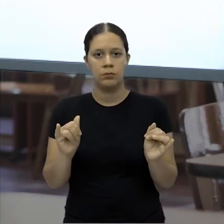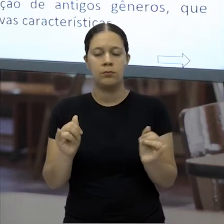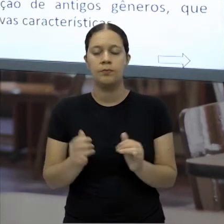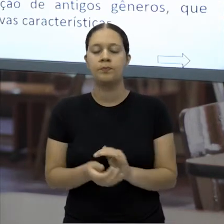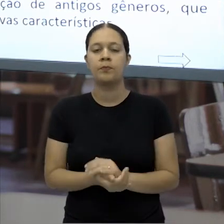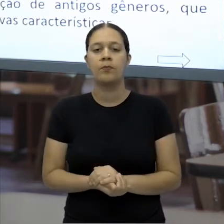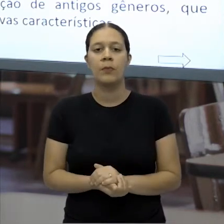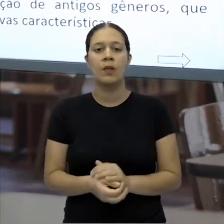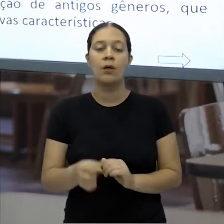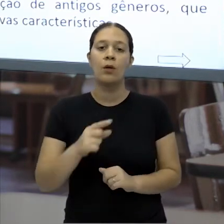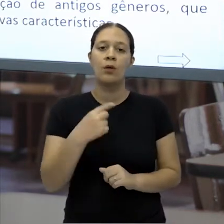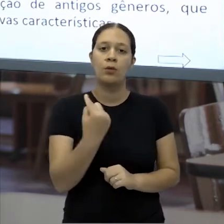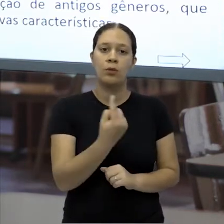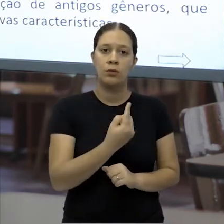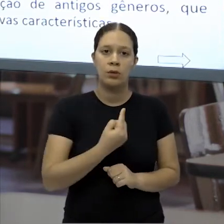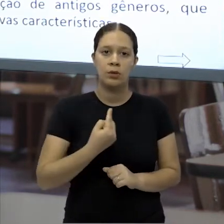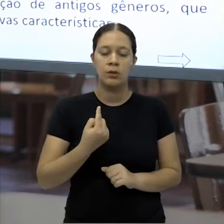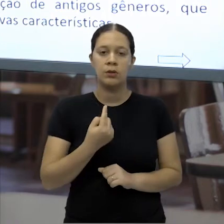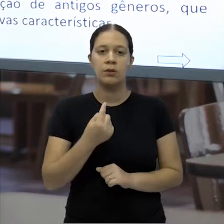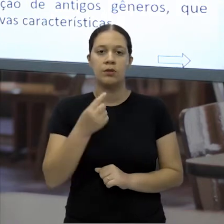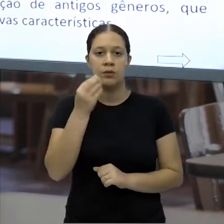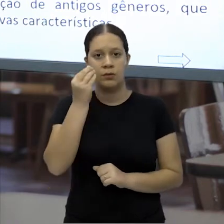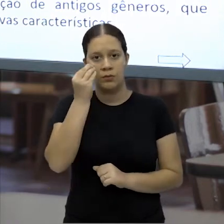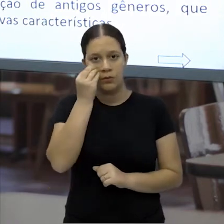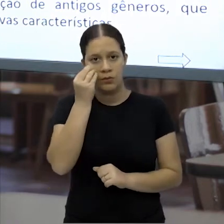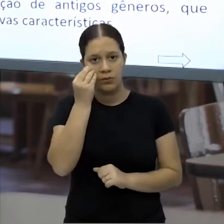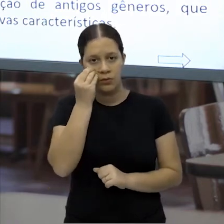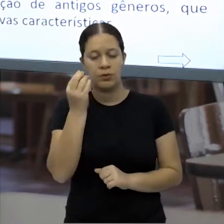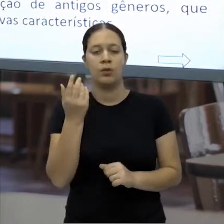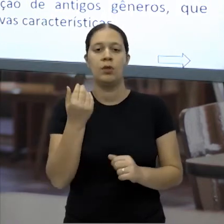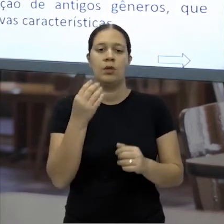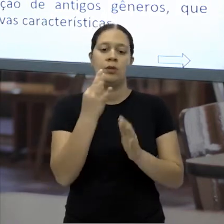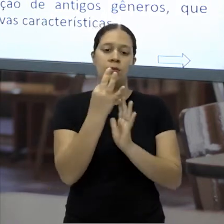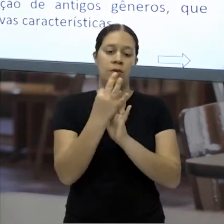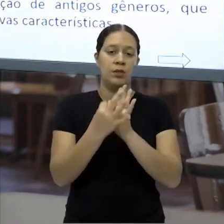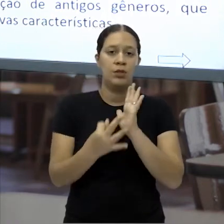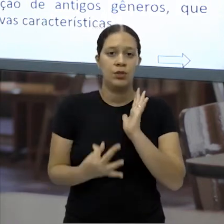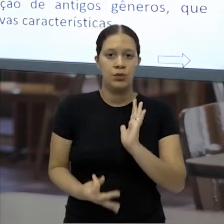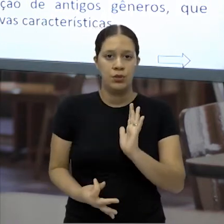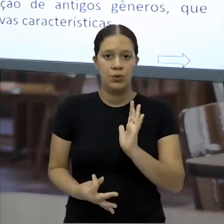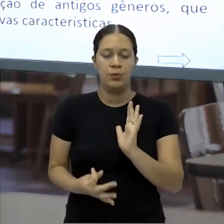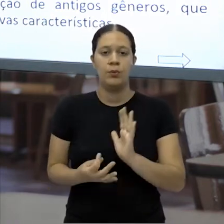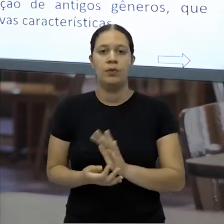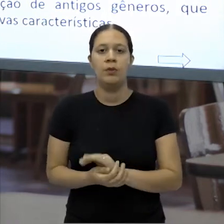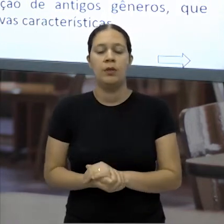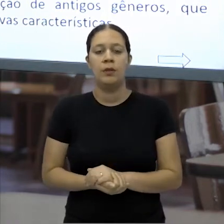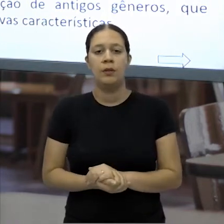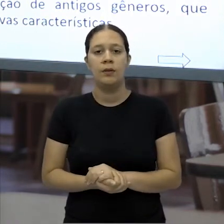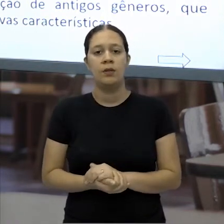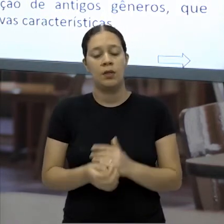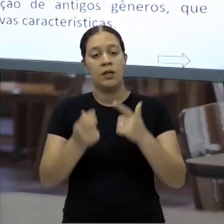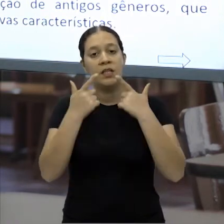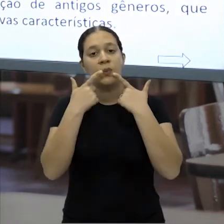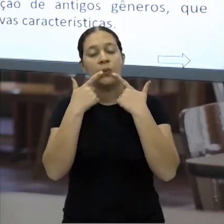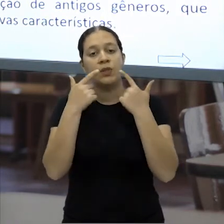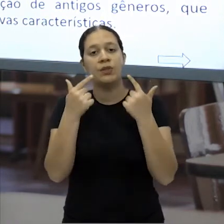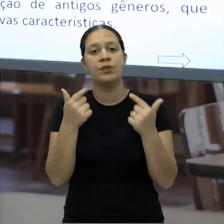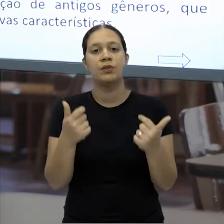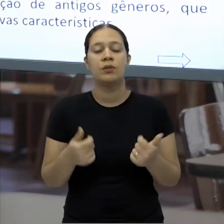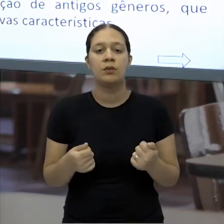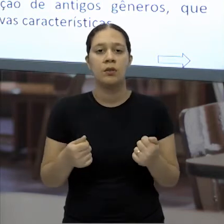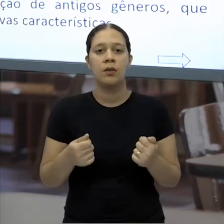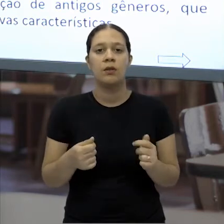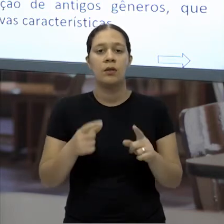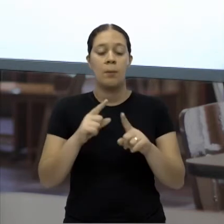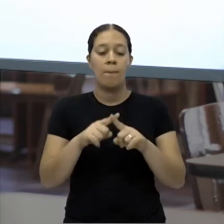o termo científico, nós vemos aqui, ó, as hipermídias, hipertextos. Nós vemos quando fala de